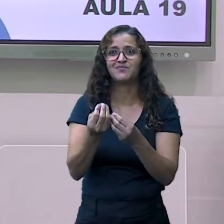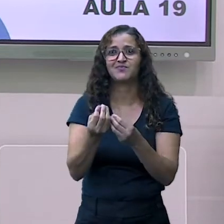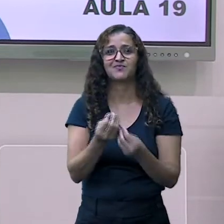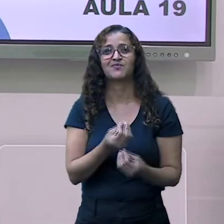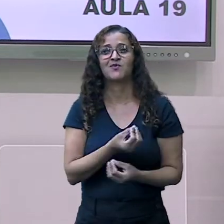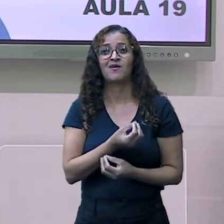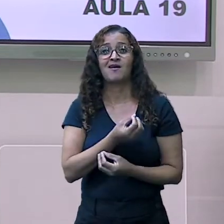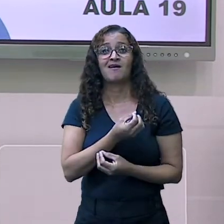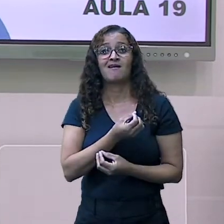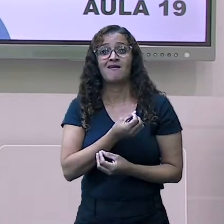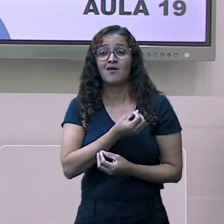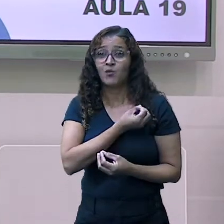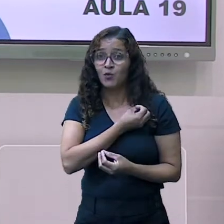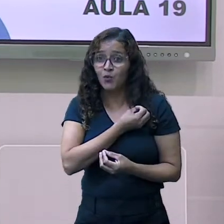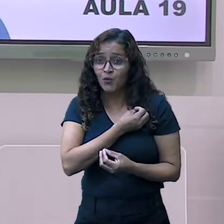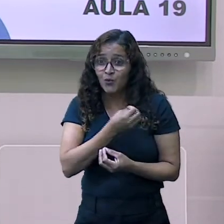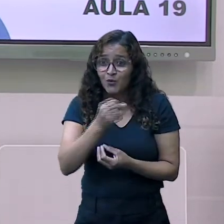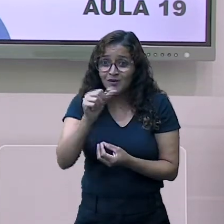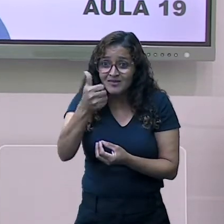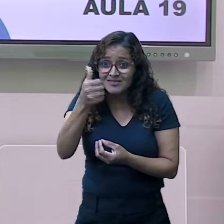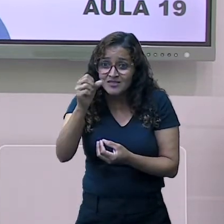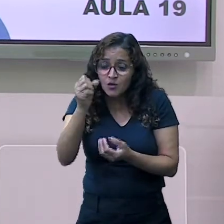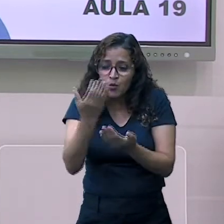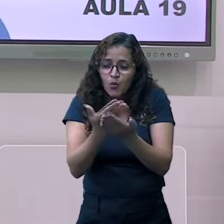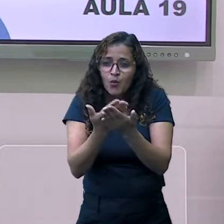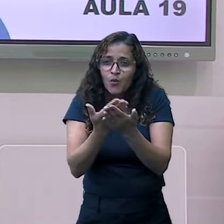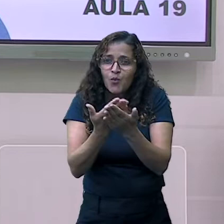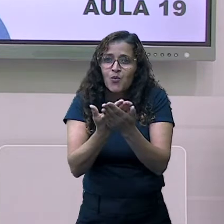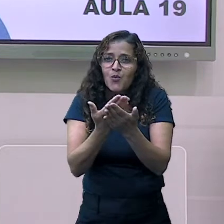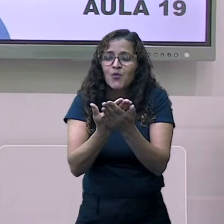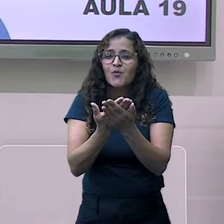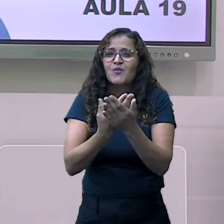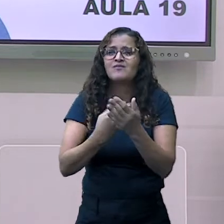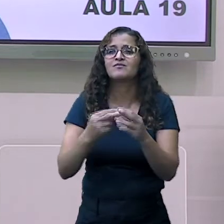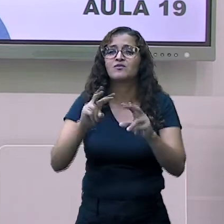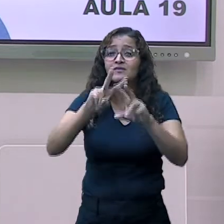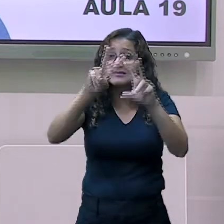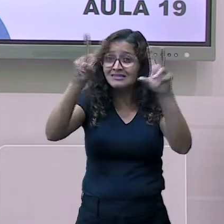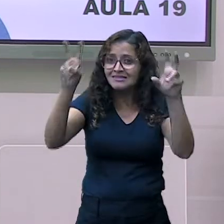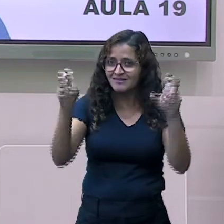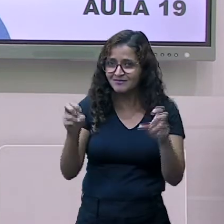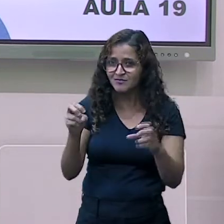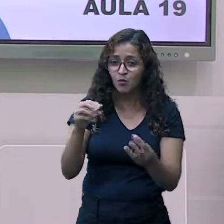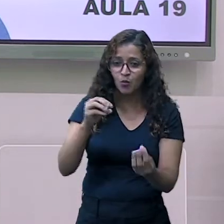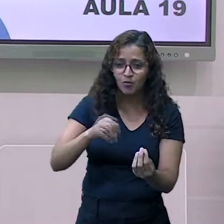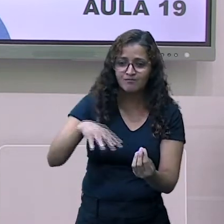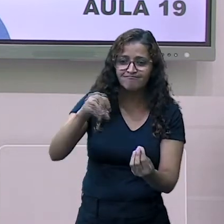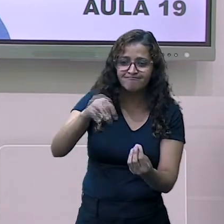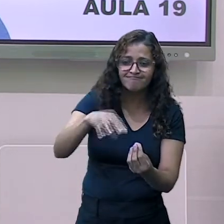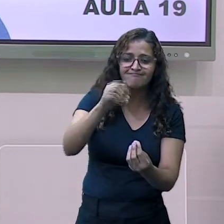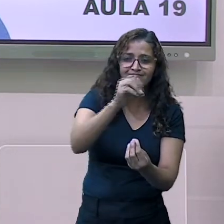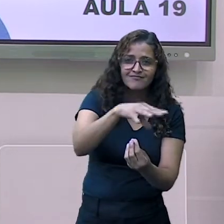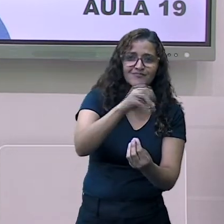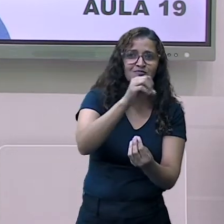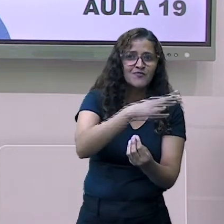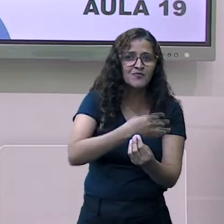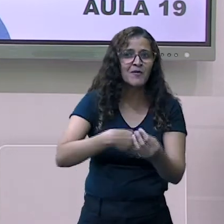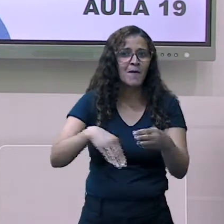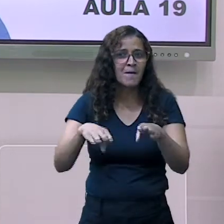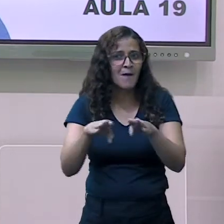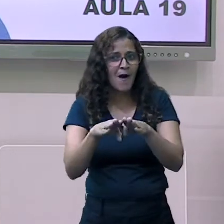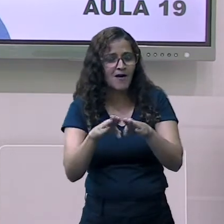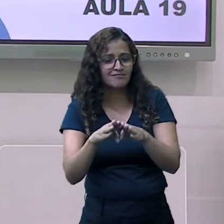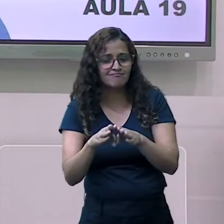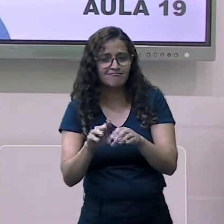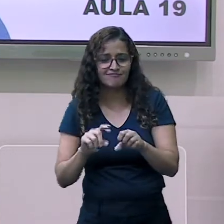19. Nessa aula, nós vamos fazer a complementação da aula 18, que nós falamos sobre